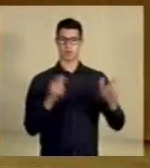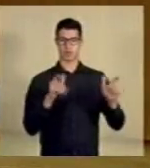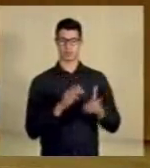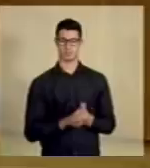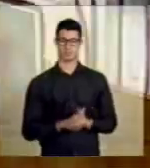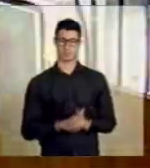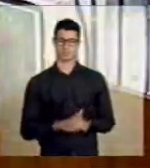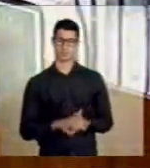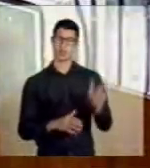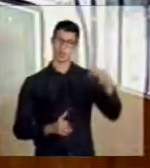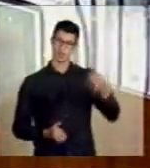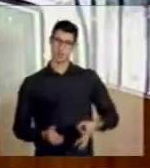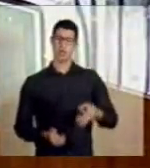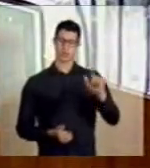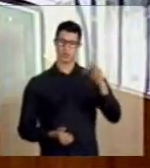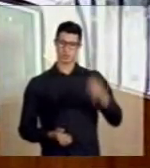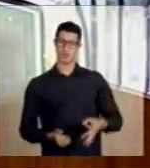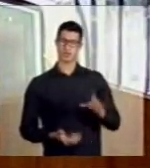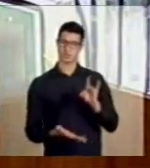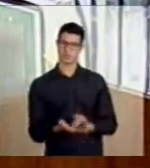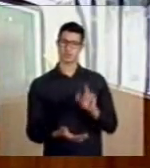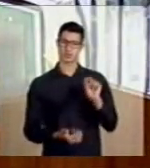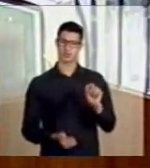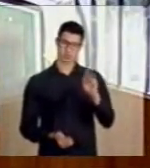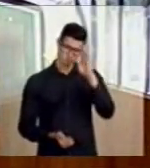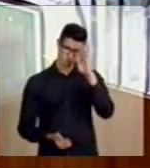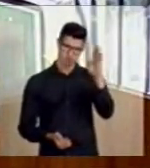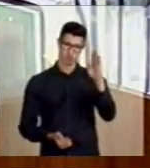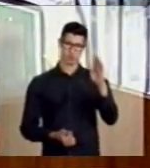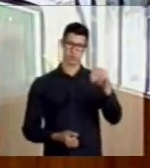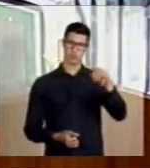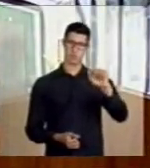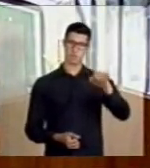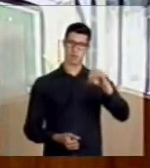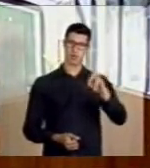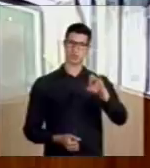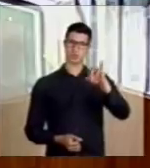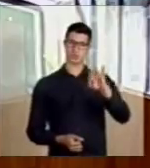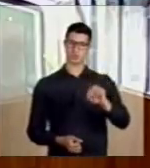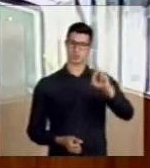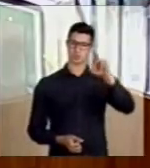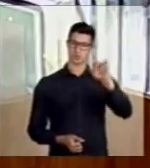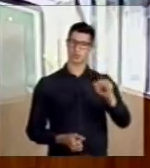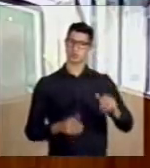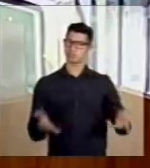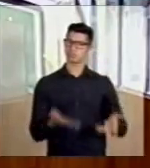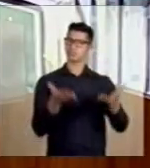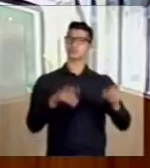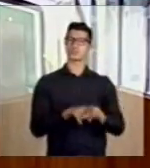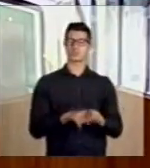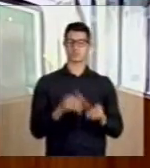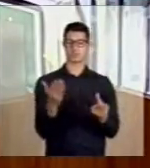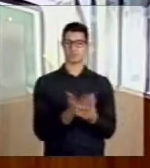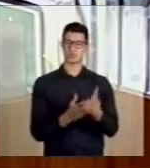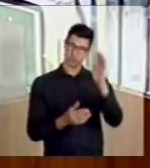majoritários. É certo, é evidente que o princípio majoritário desempenha um importante papel no